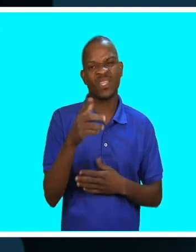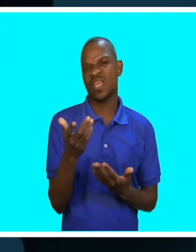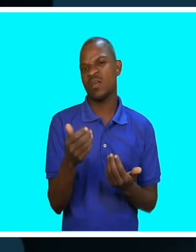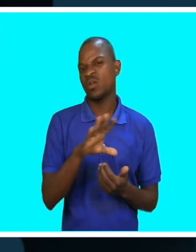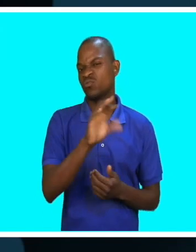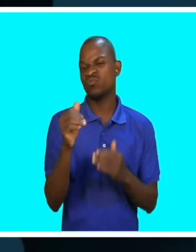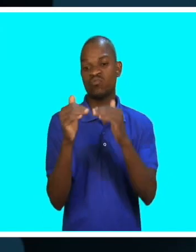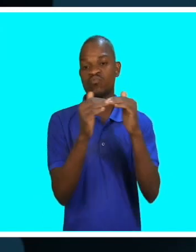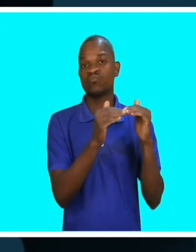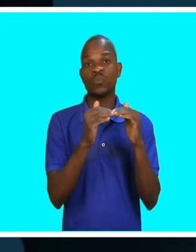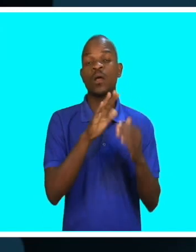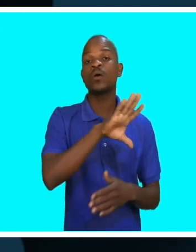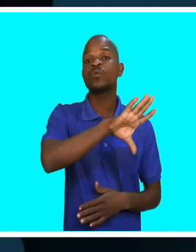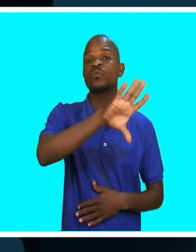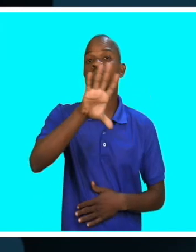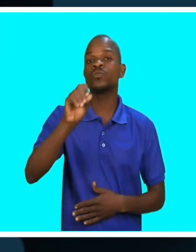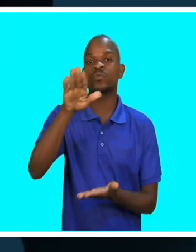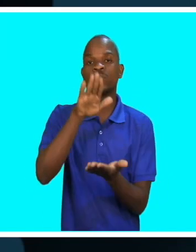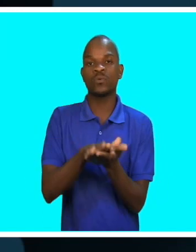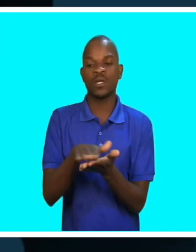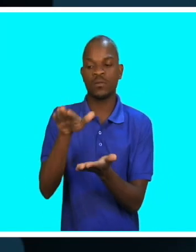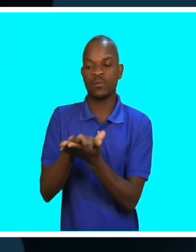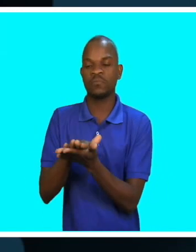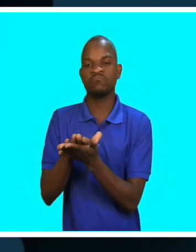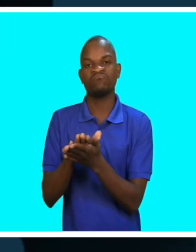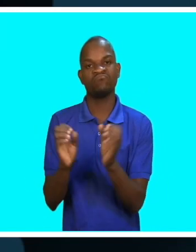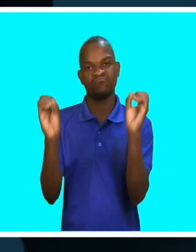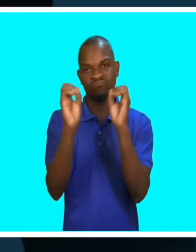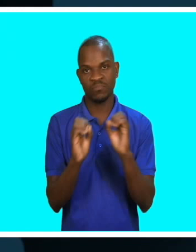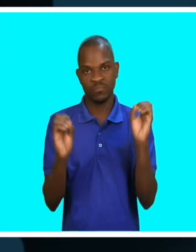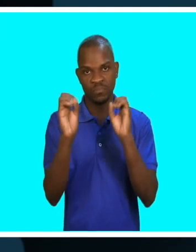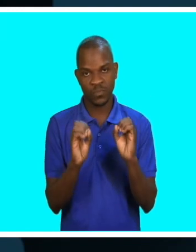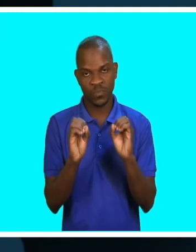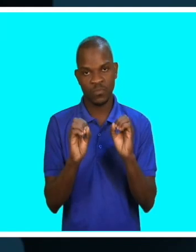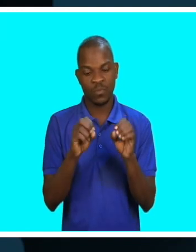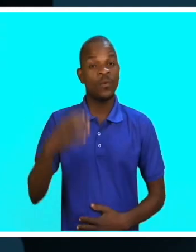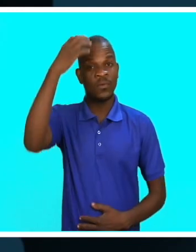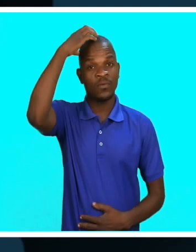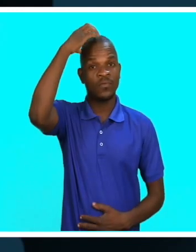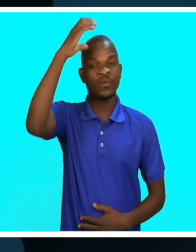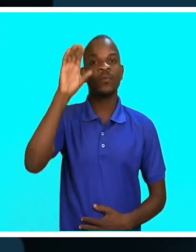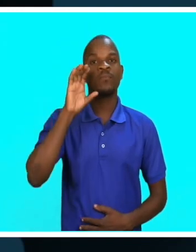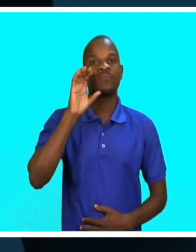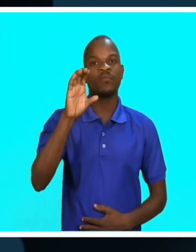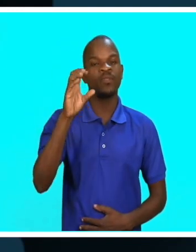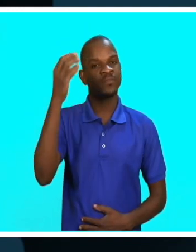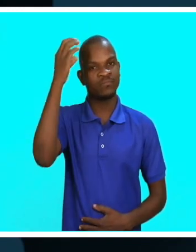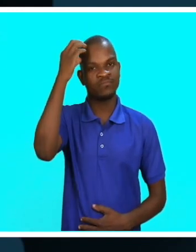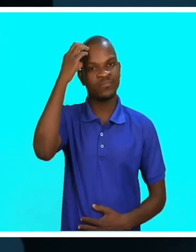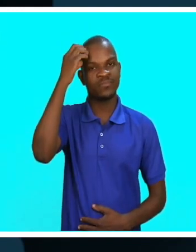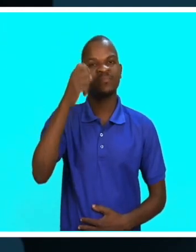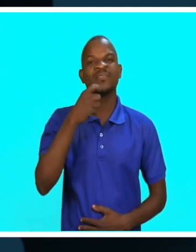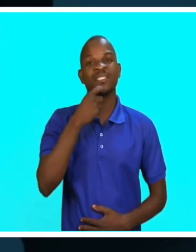não está padronizada para todas as estações onde as pessoas queiram desembarcar. Raimundo Diombo, governador